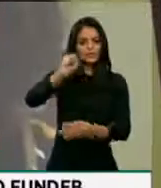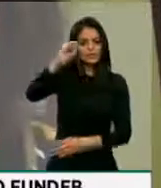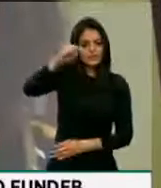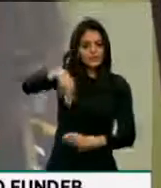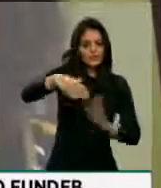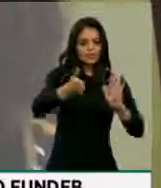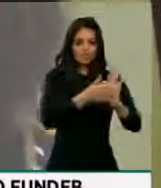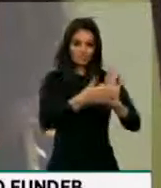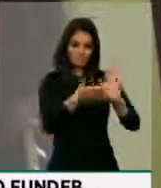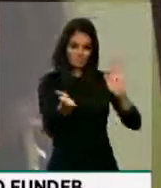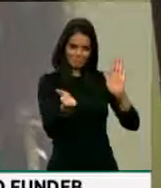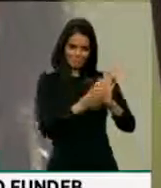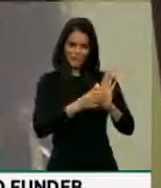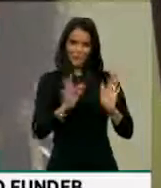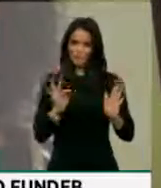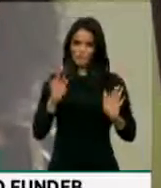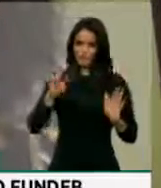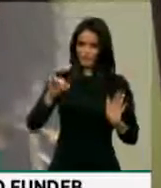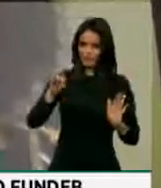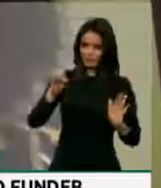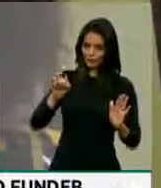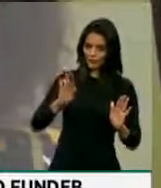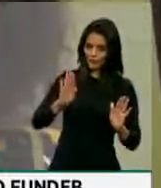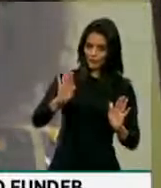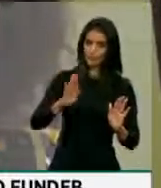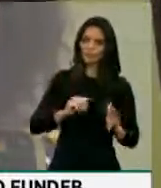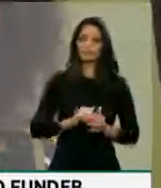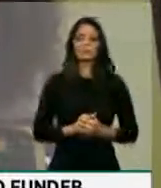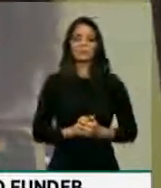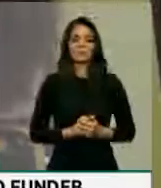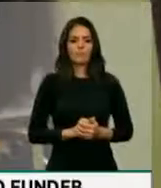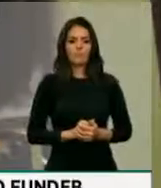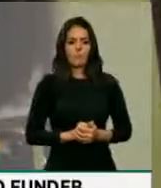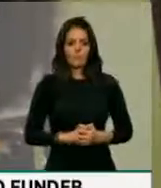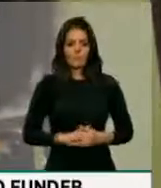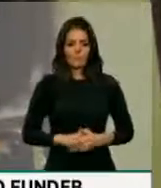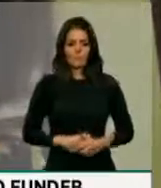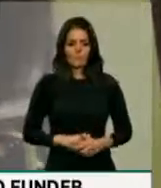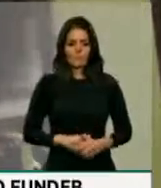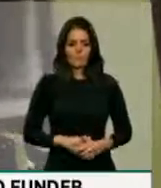a este projeto, a esta PEC no seu segundo turno.